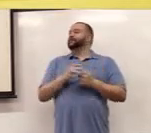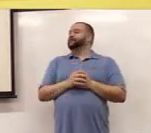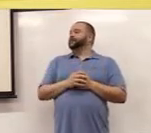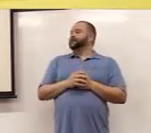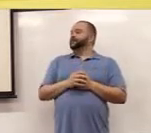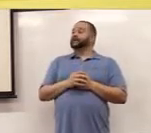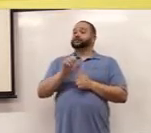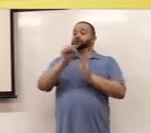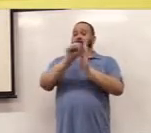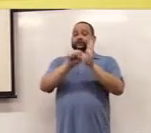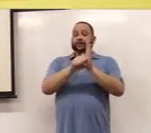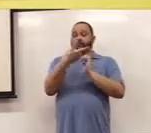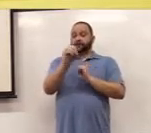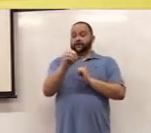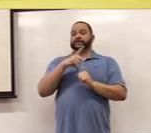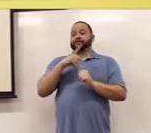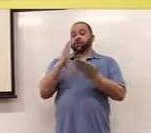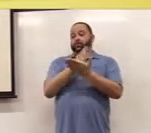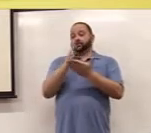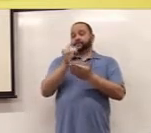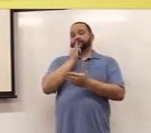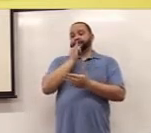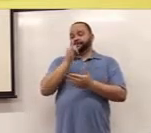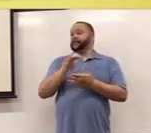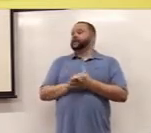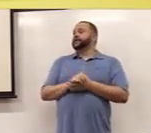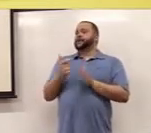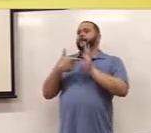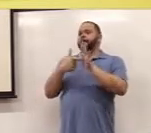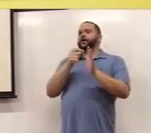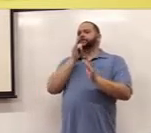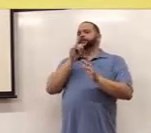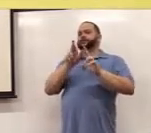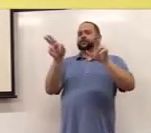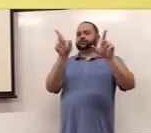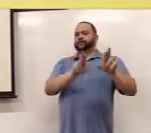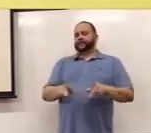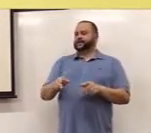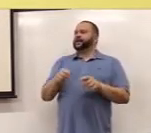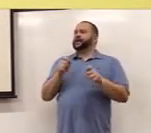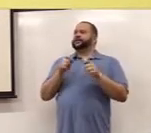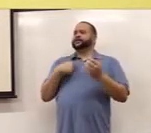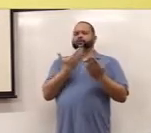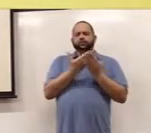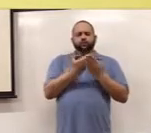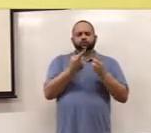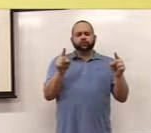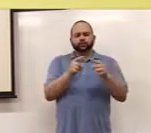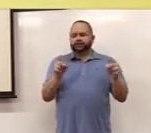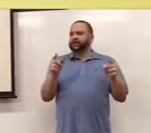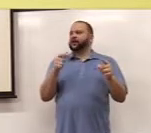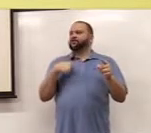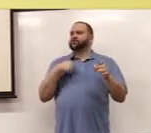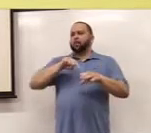século XX, a gente tem alguns exemplos que eu separei aqui que dão bastante conta desse contraste. Né? Por exemplo, a análise musical, o ramo da